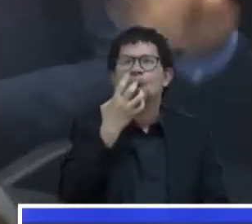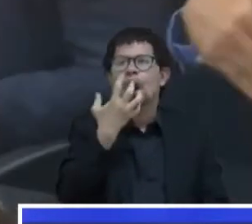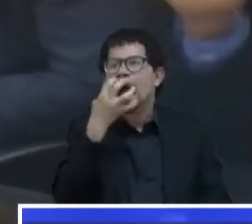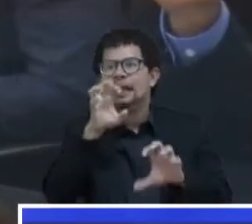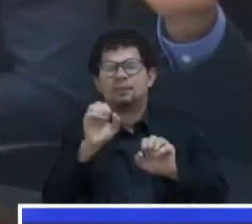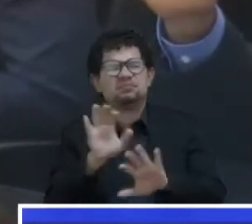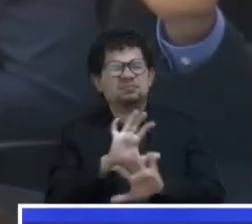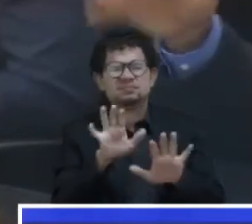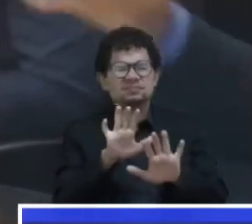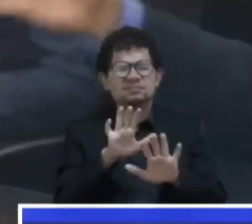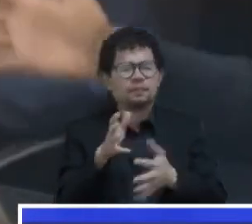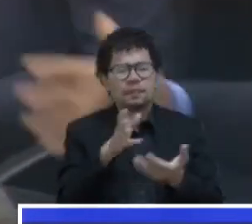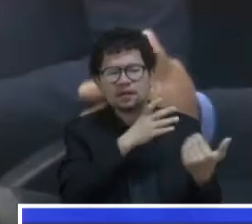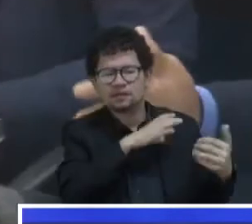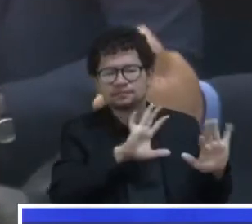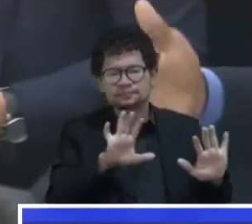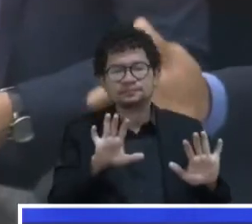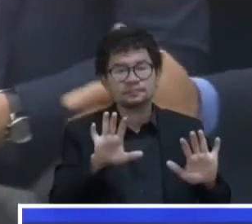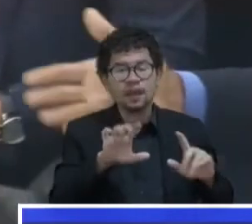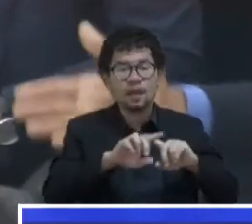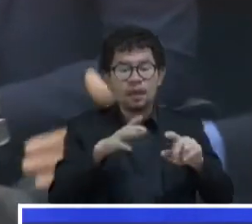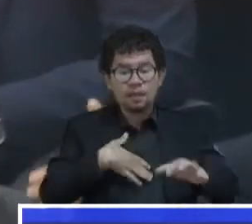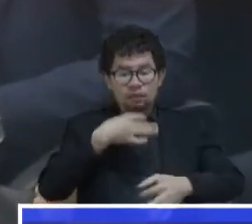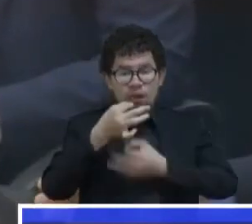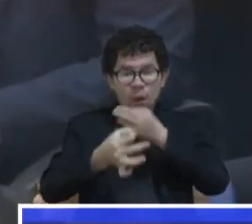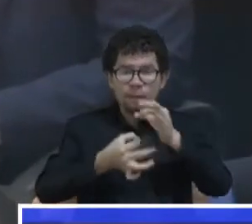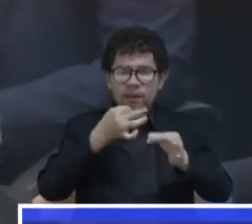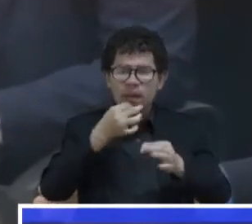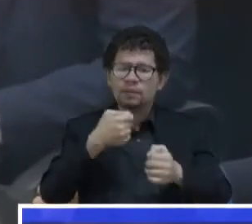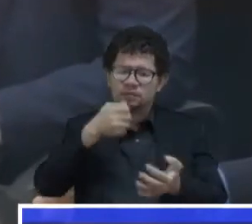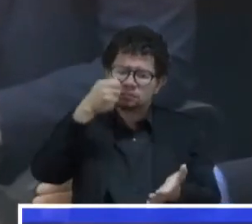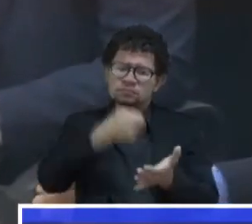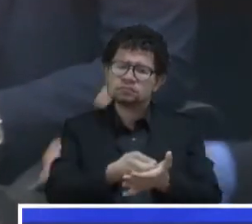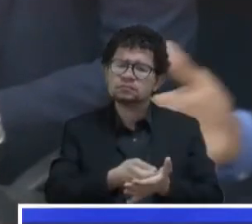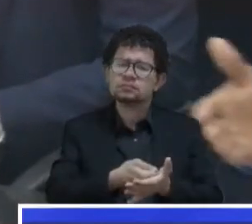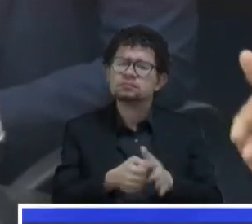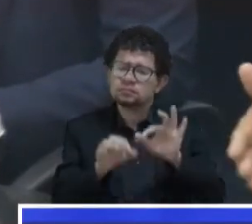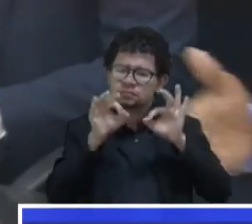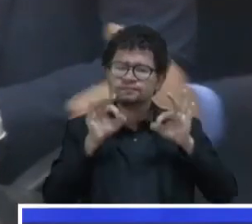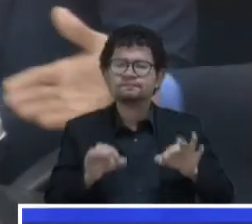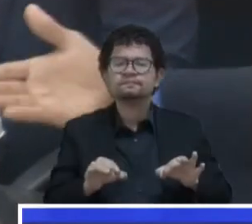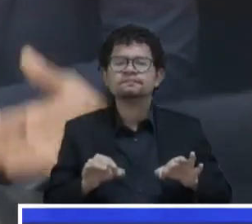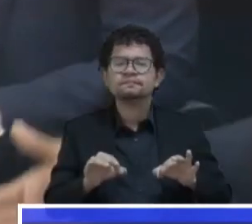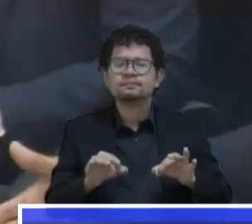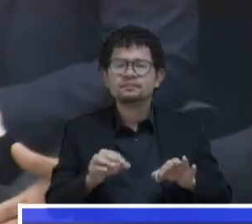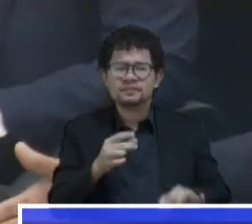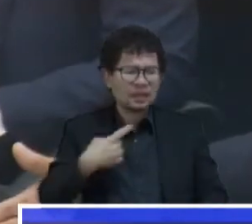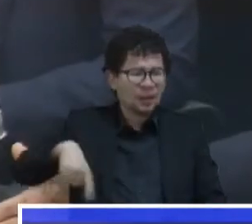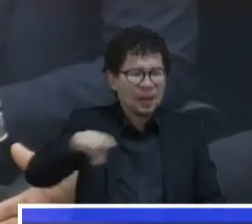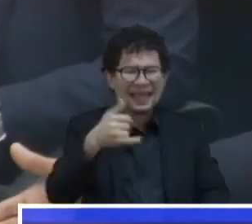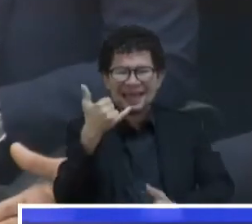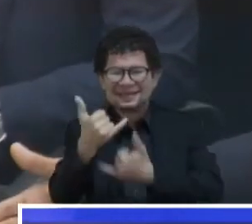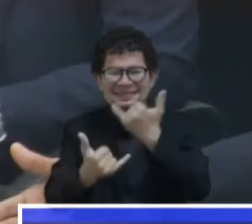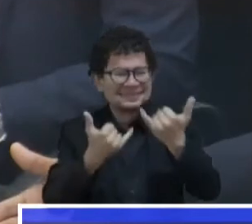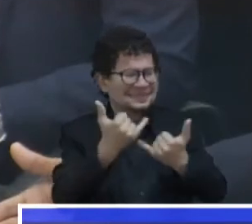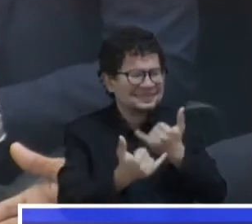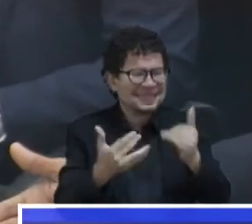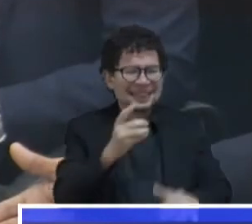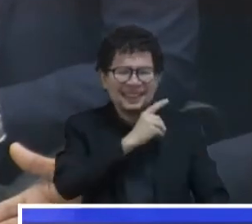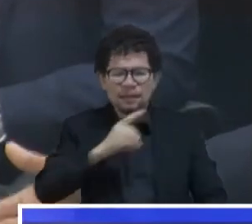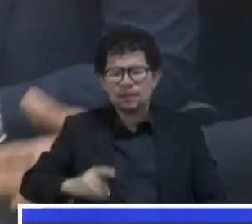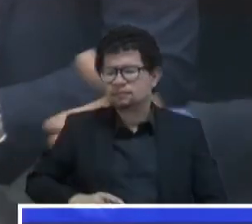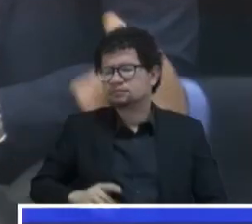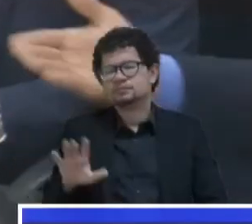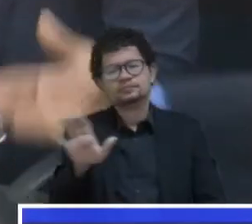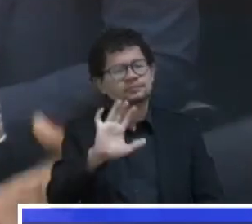é passado. Mas eu acho que nós temos uma posição. E está brincando aqui de deputado, não, gente.